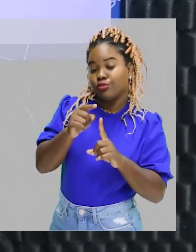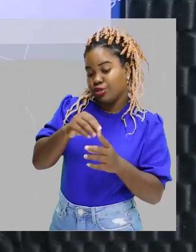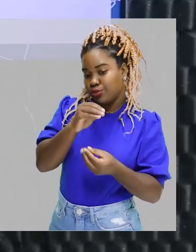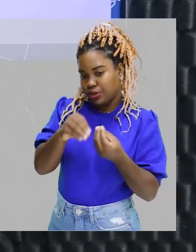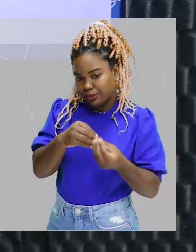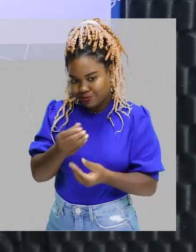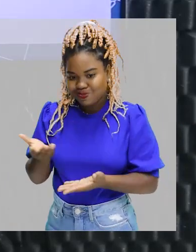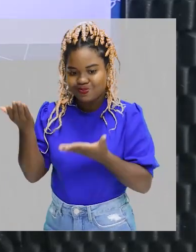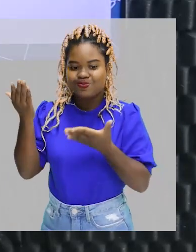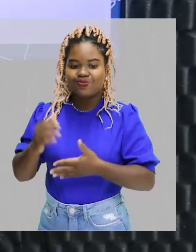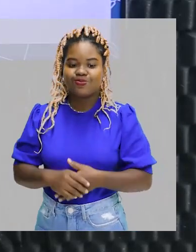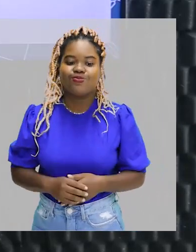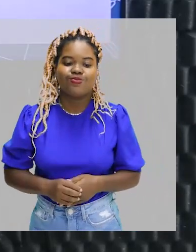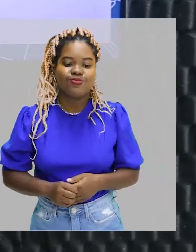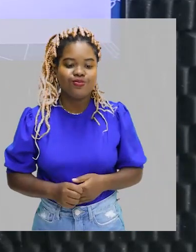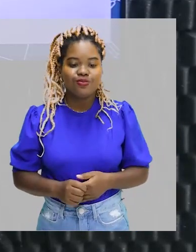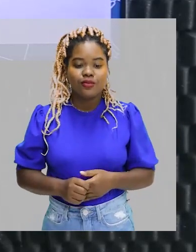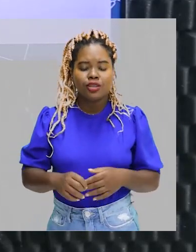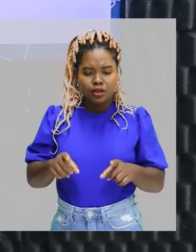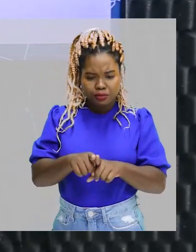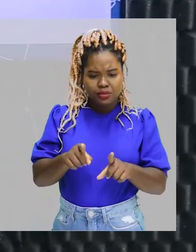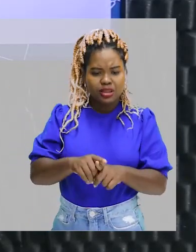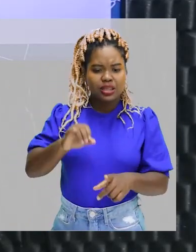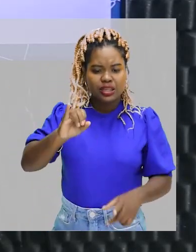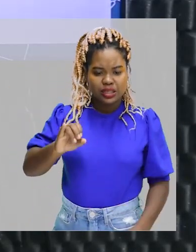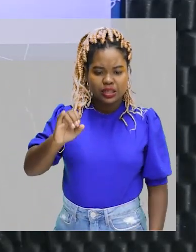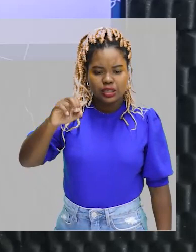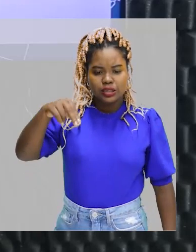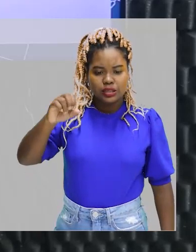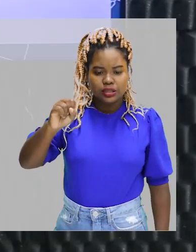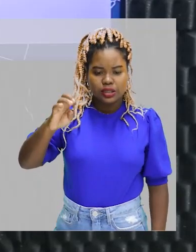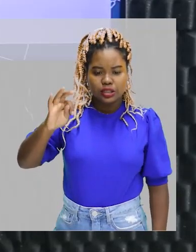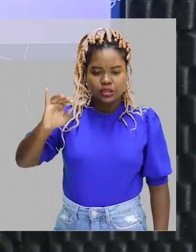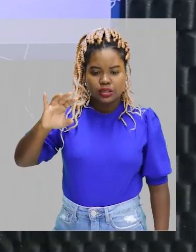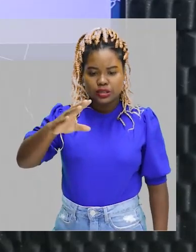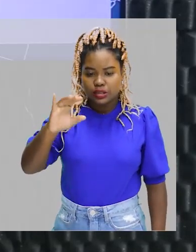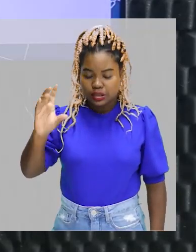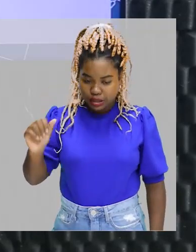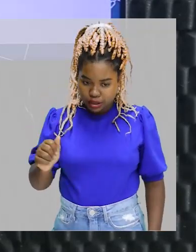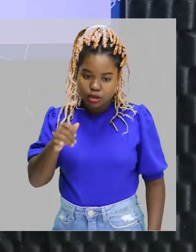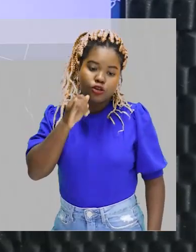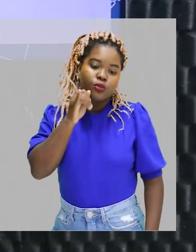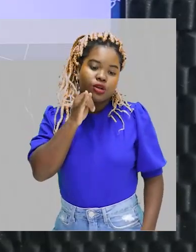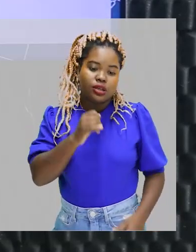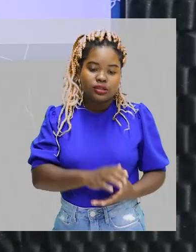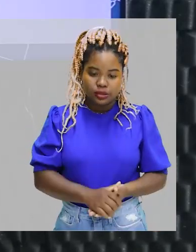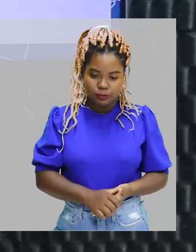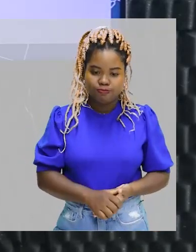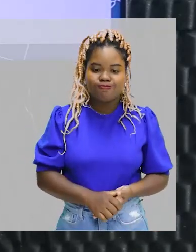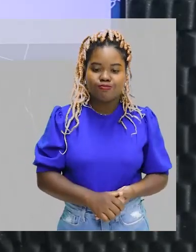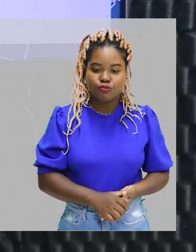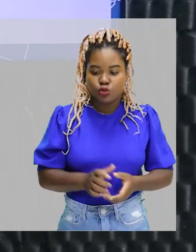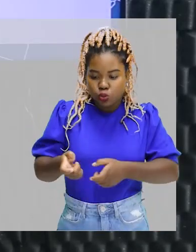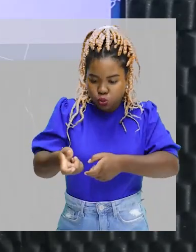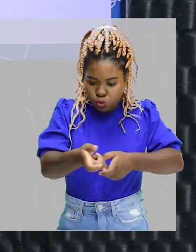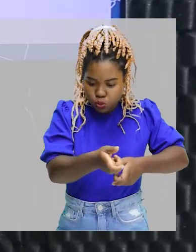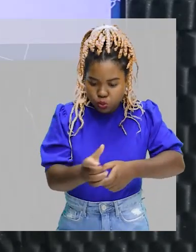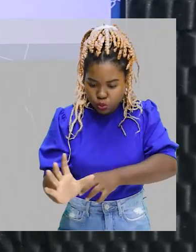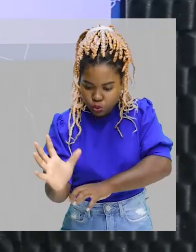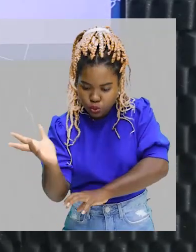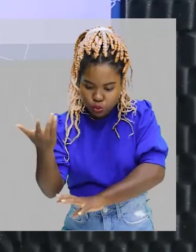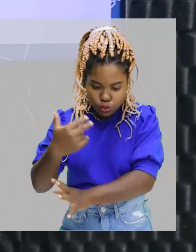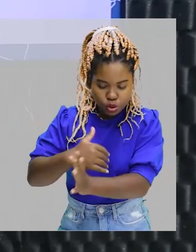inseticidas são diluídos em água antes de sua aplicação nas plantações. Também